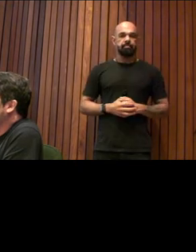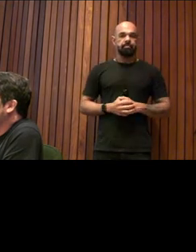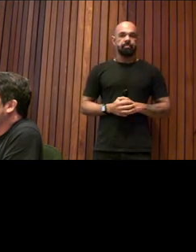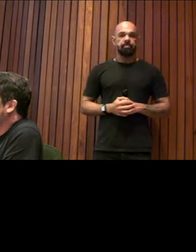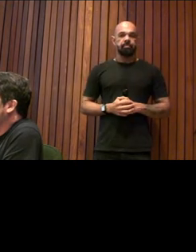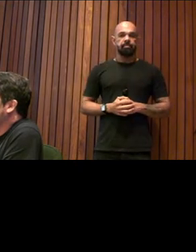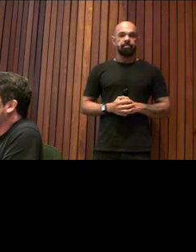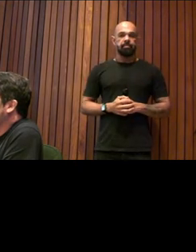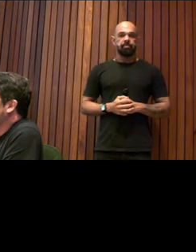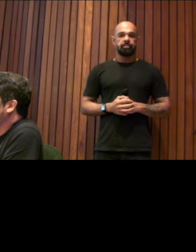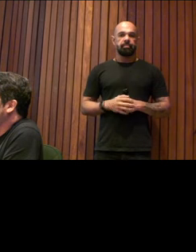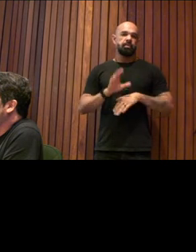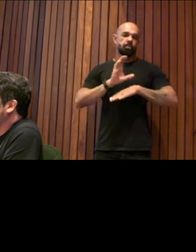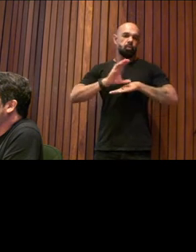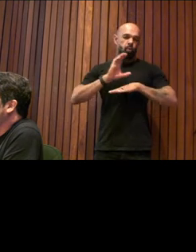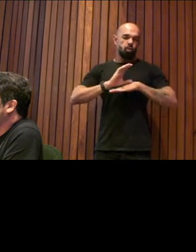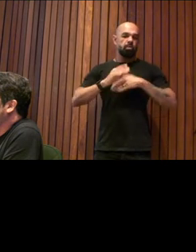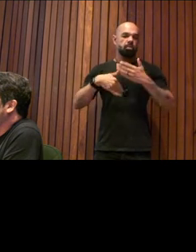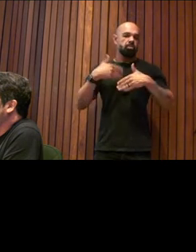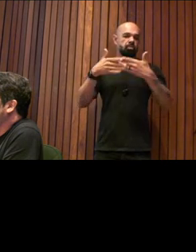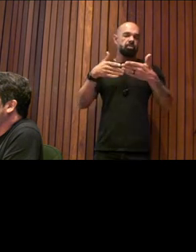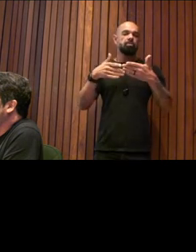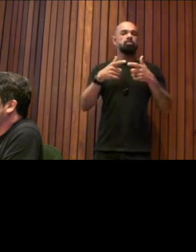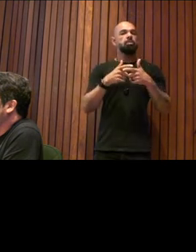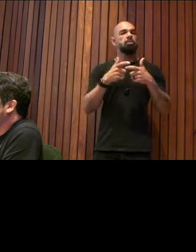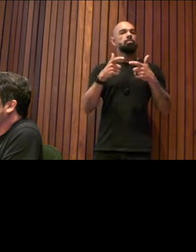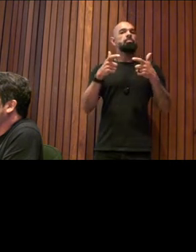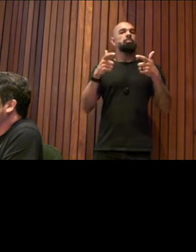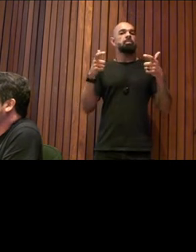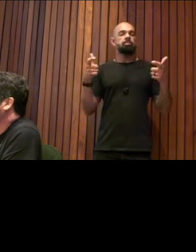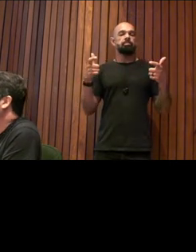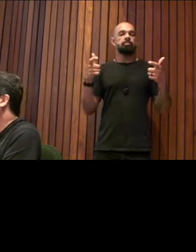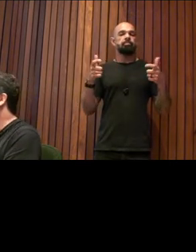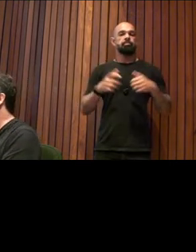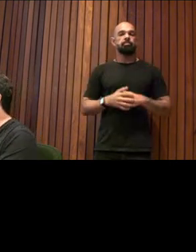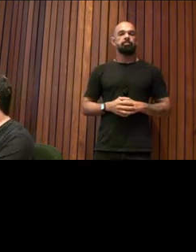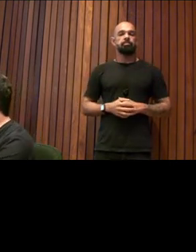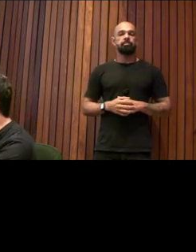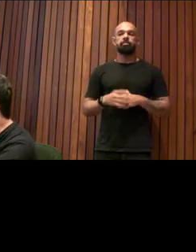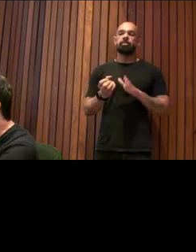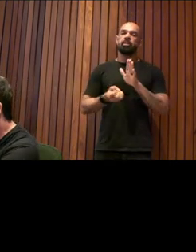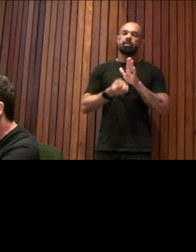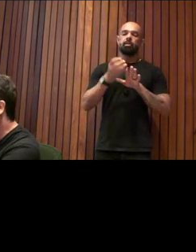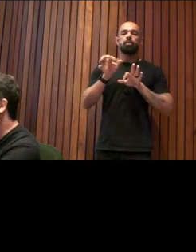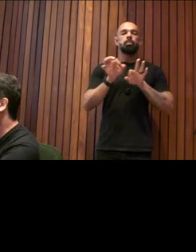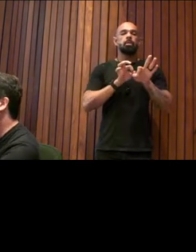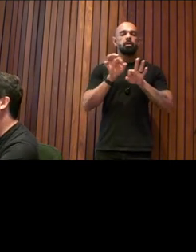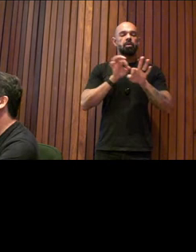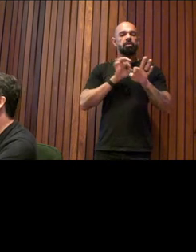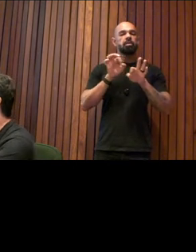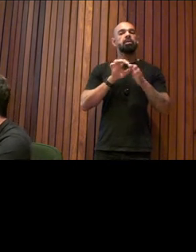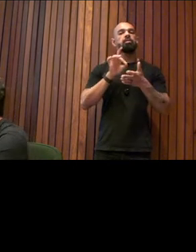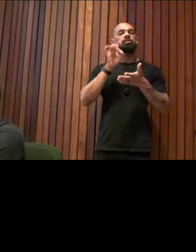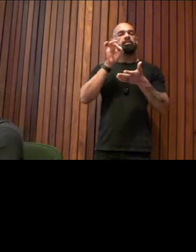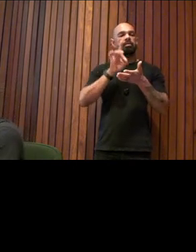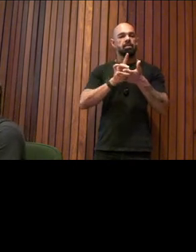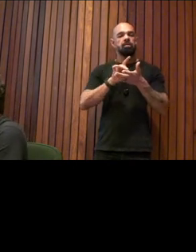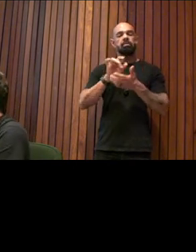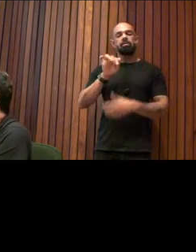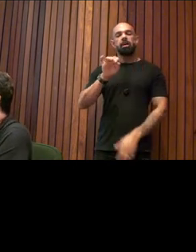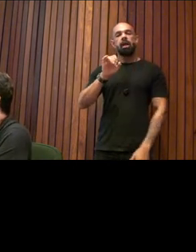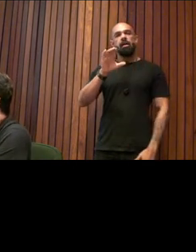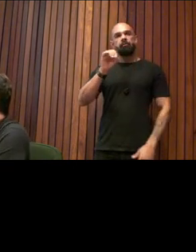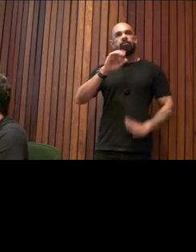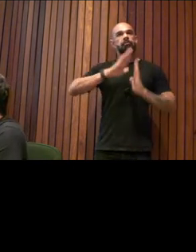medida em que o curso foi, enfim, foi evoluindo, e que aí surge o projeto da realização dos próprios afrescos,